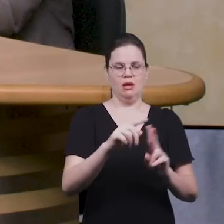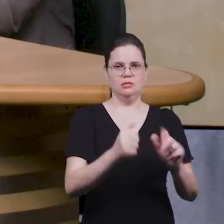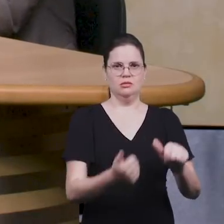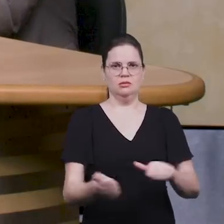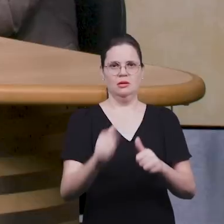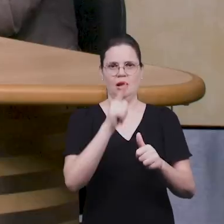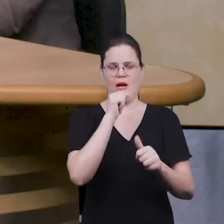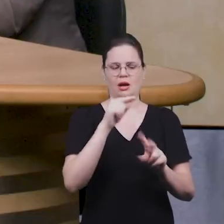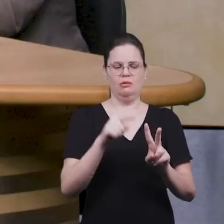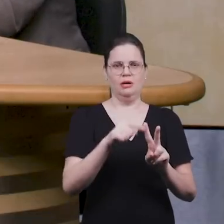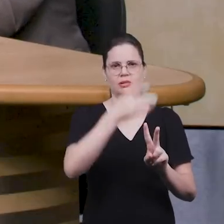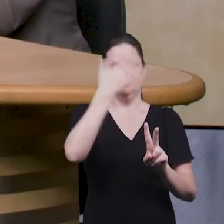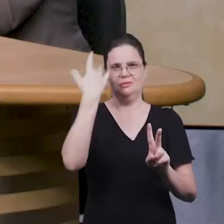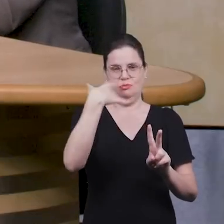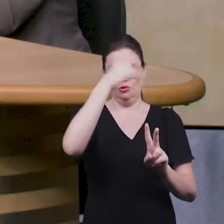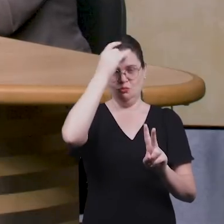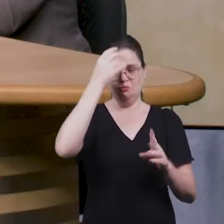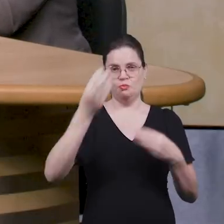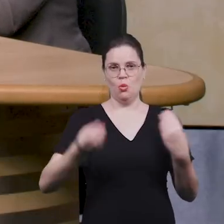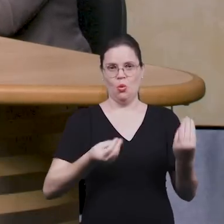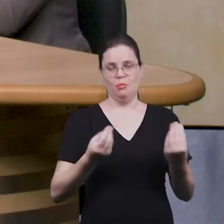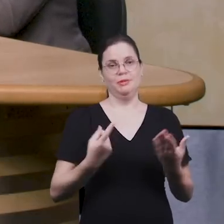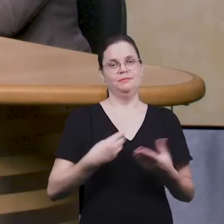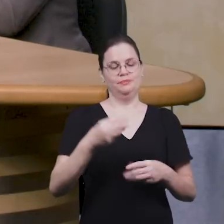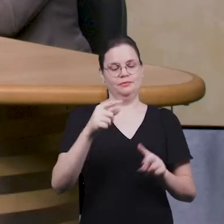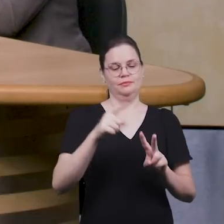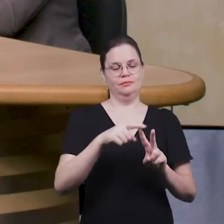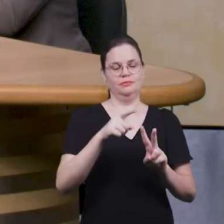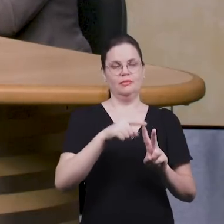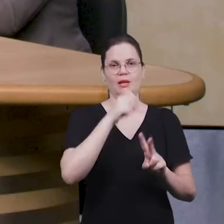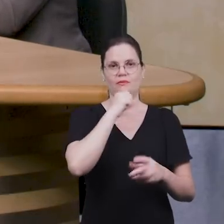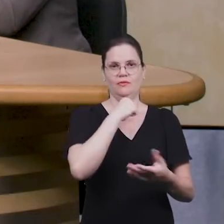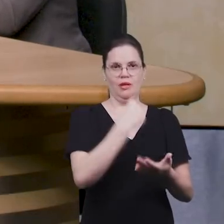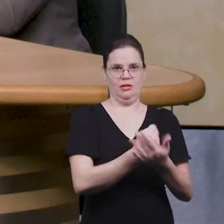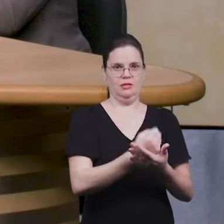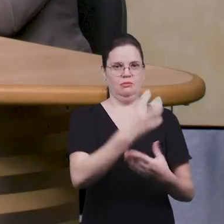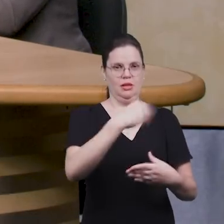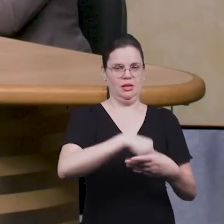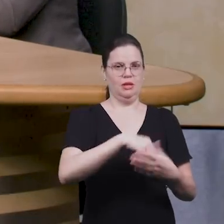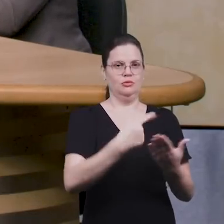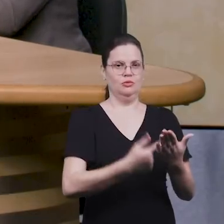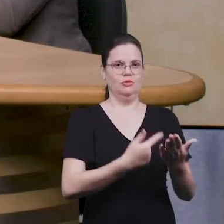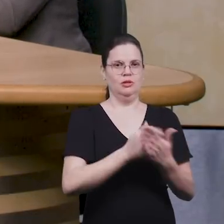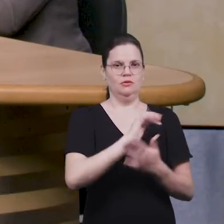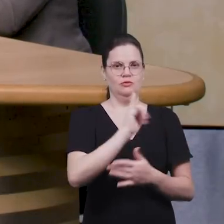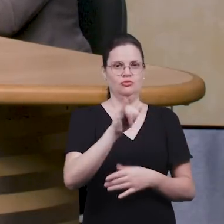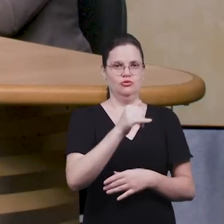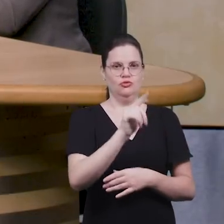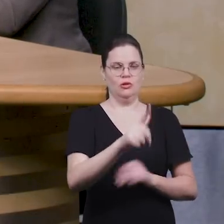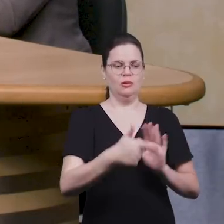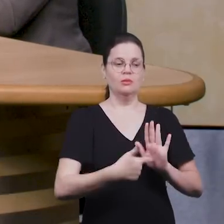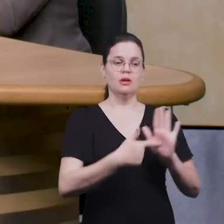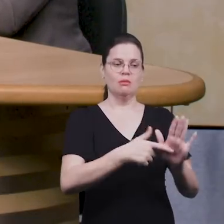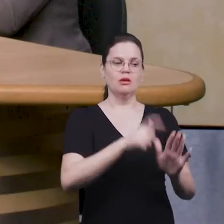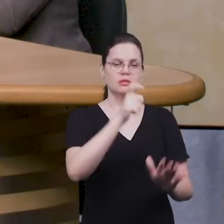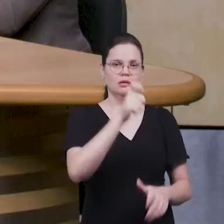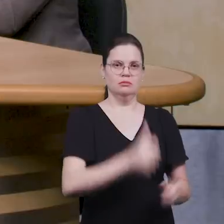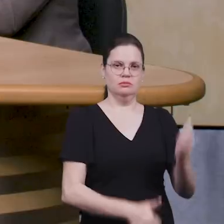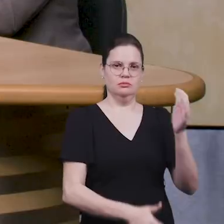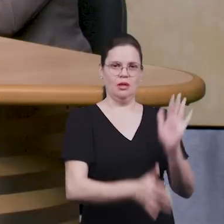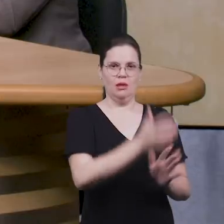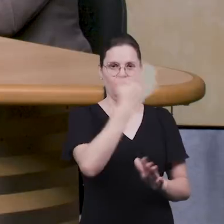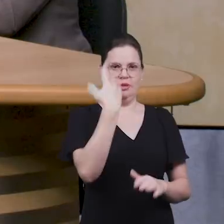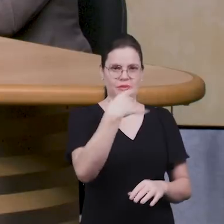com o Espírito Santo é uma promessa que está no Velho Testamento, pelo profeta Joel, derramarei do meu Espírito, mas que